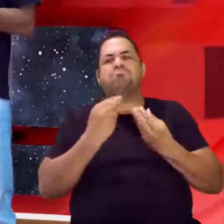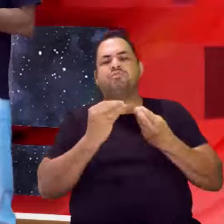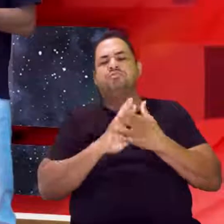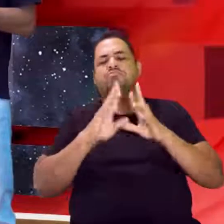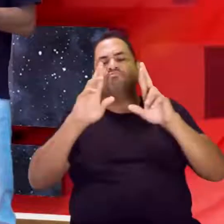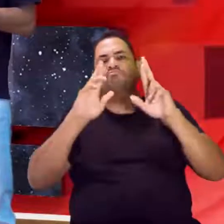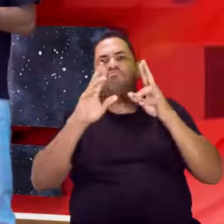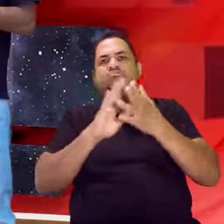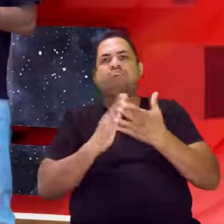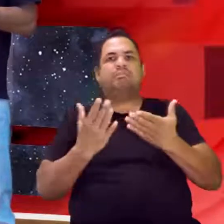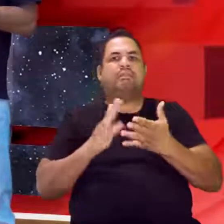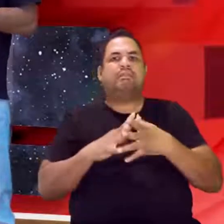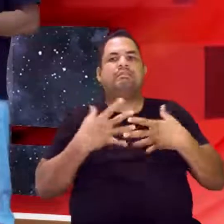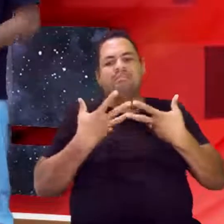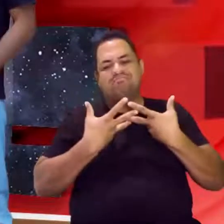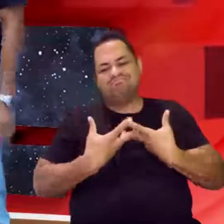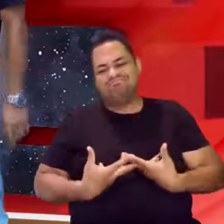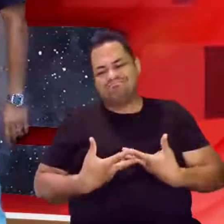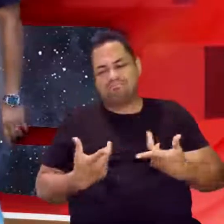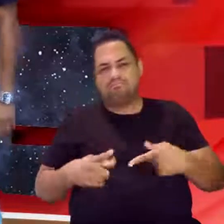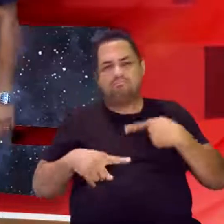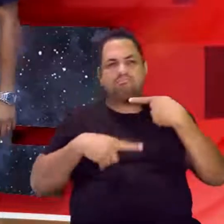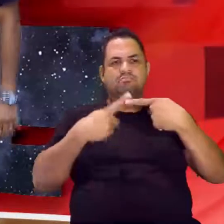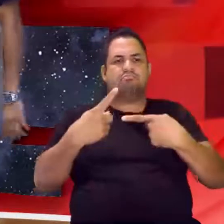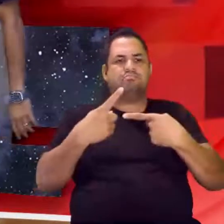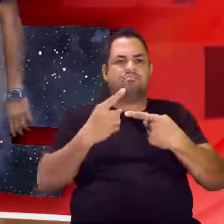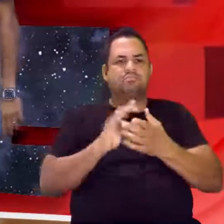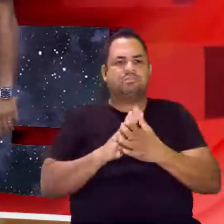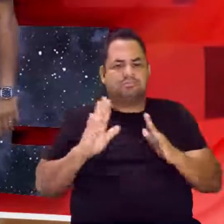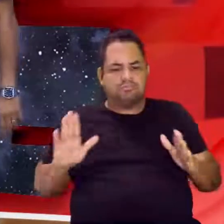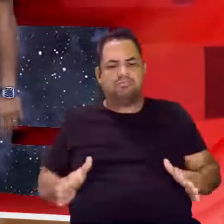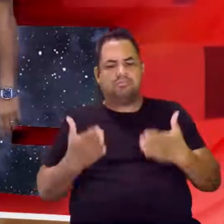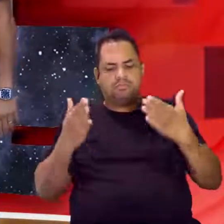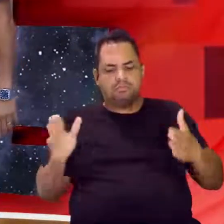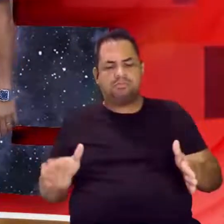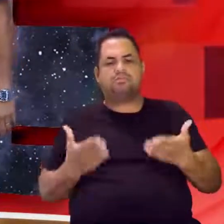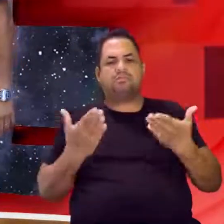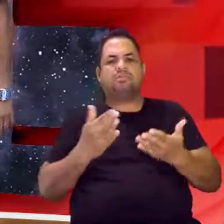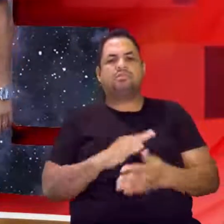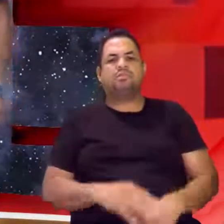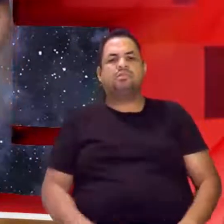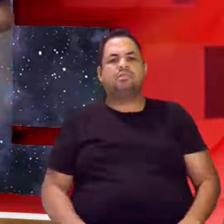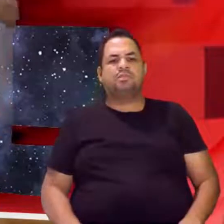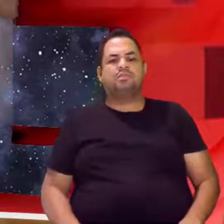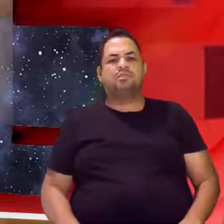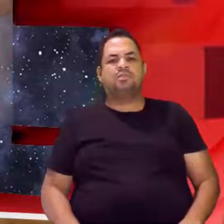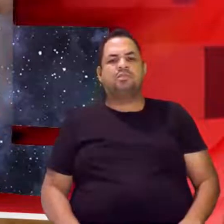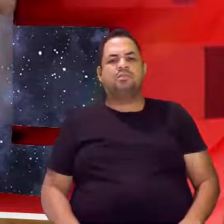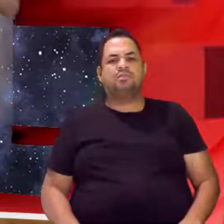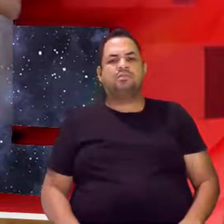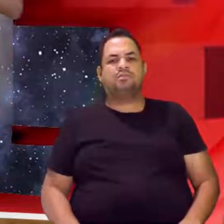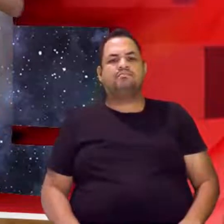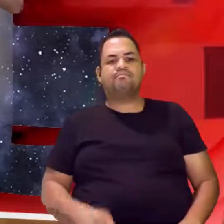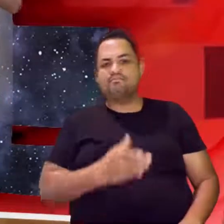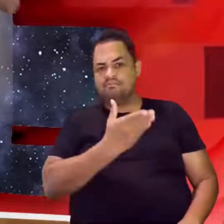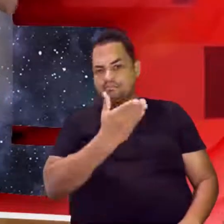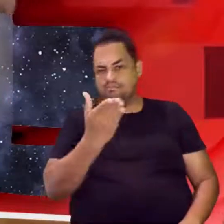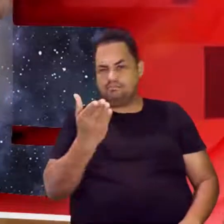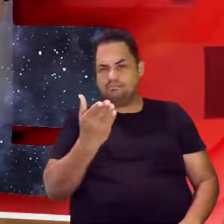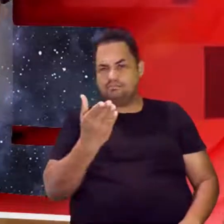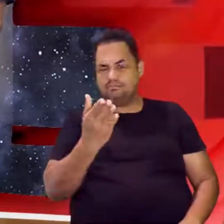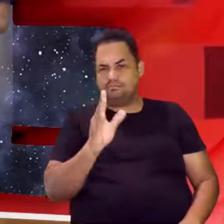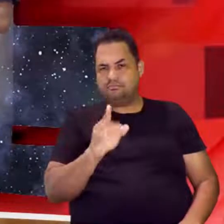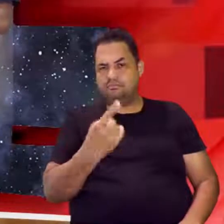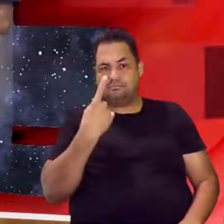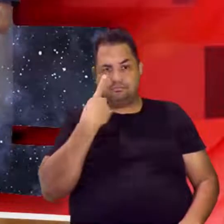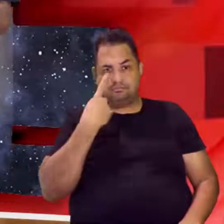não ficarmos frustrados, mas também tem que alimentar aquele estímulo, né? Tem um ponto aqui que vocês já